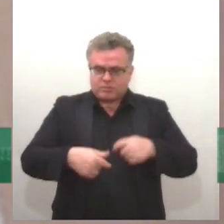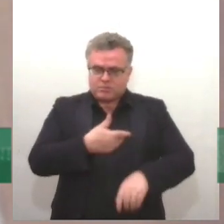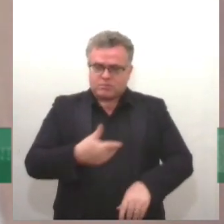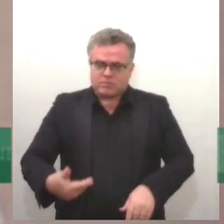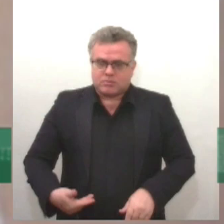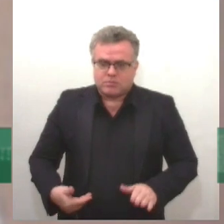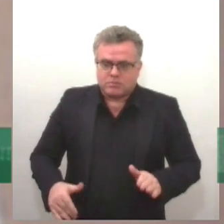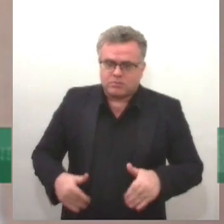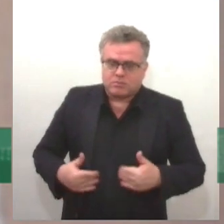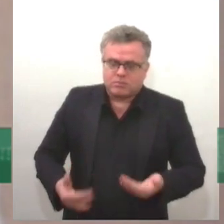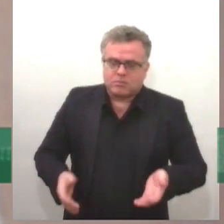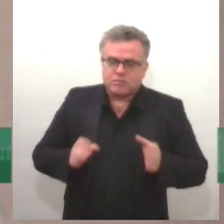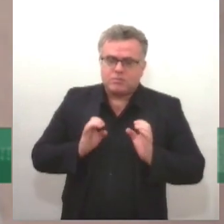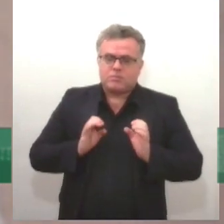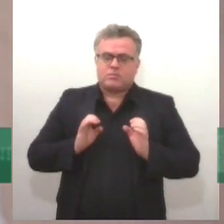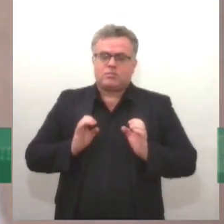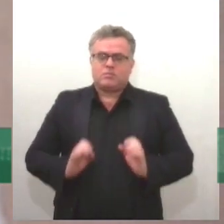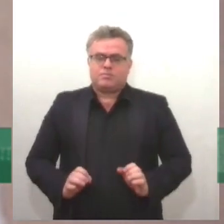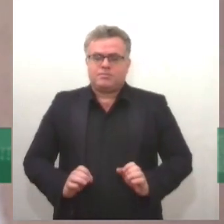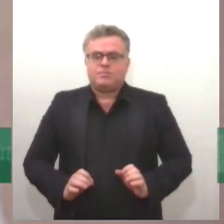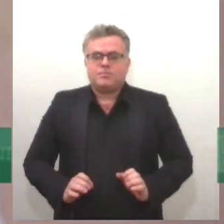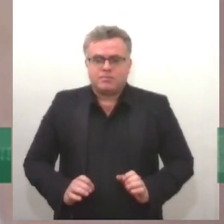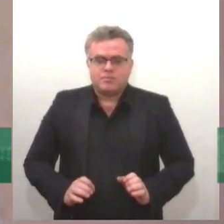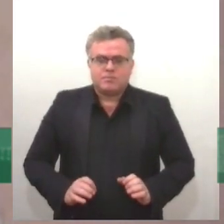ética, com moral, com...